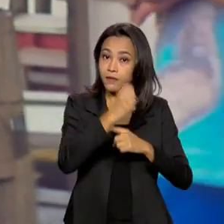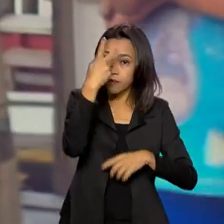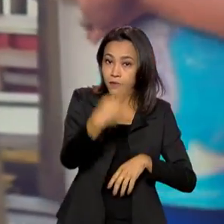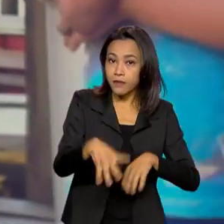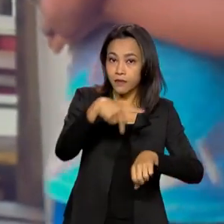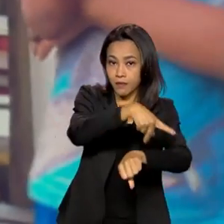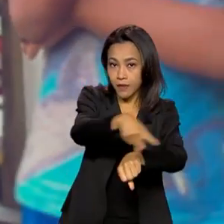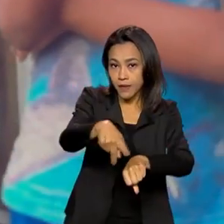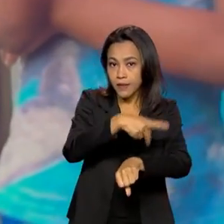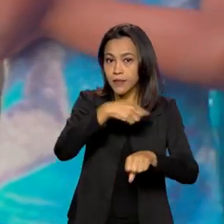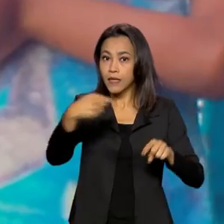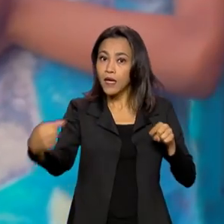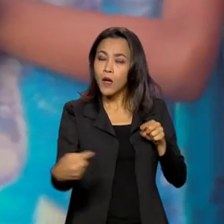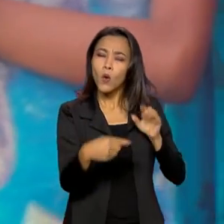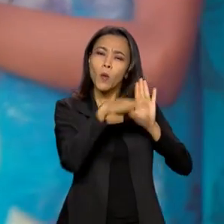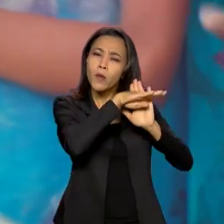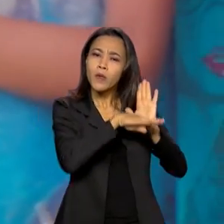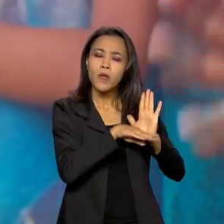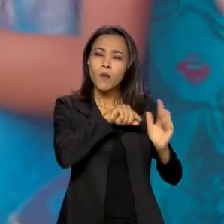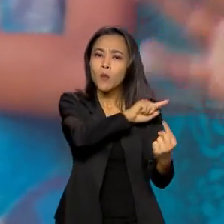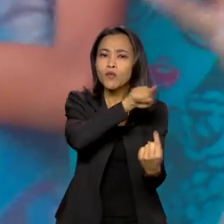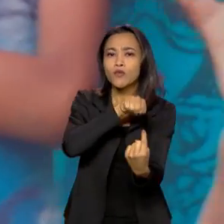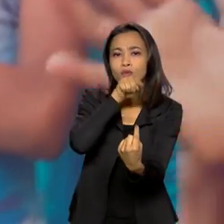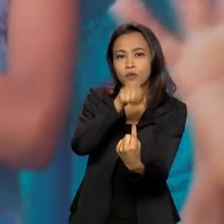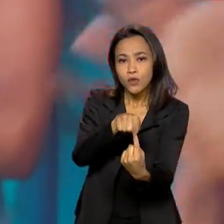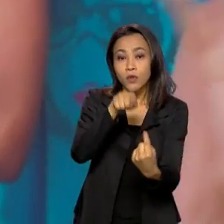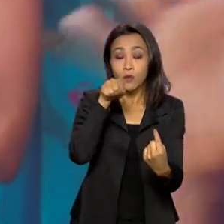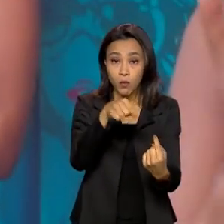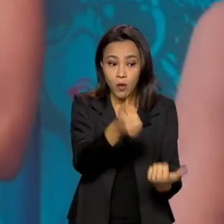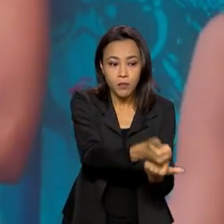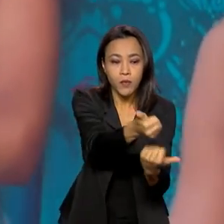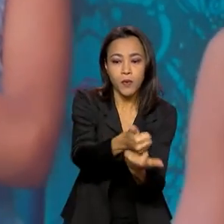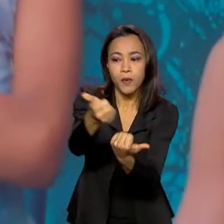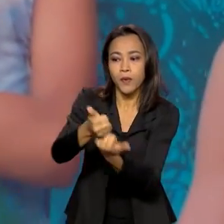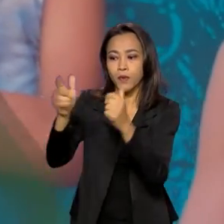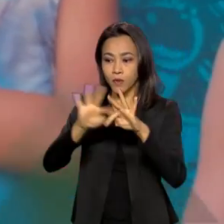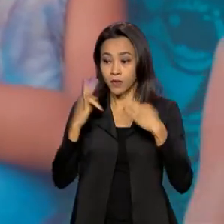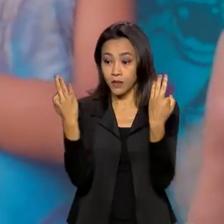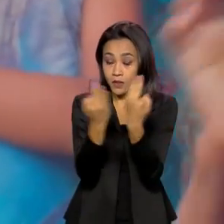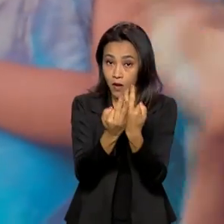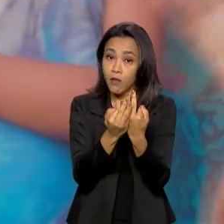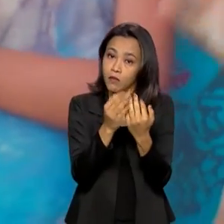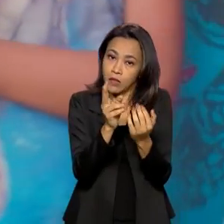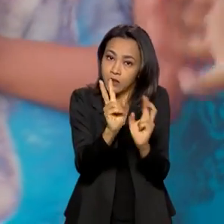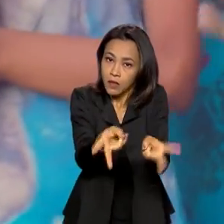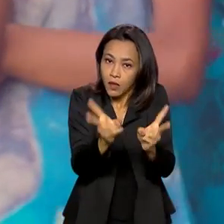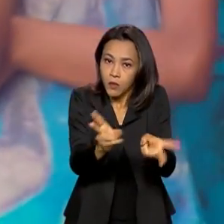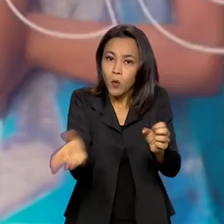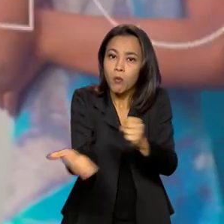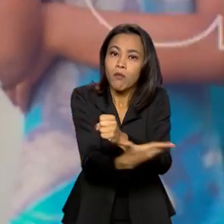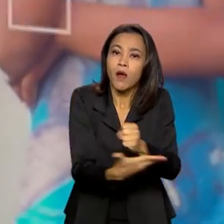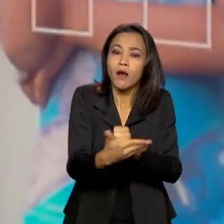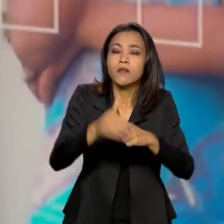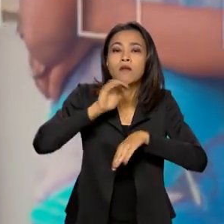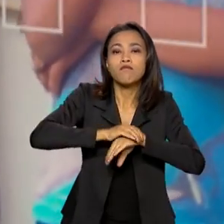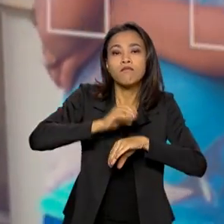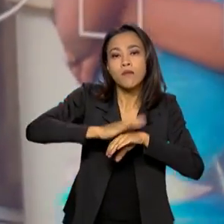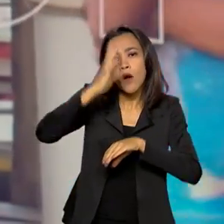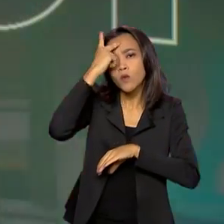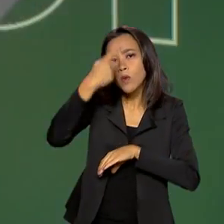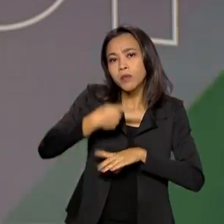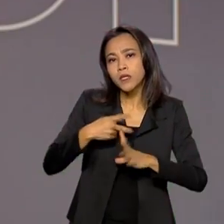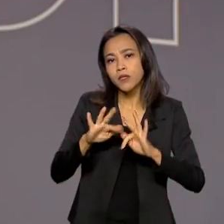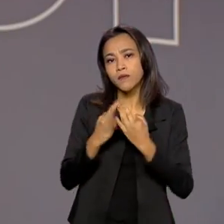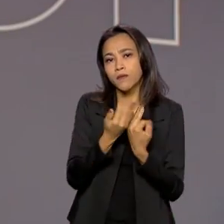né promover uma assistência social açada na autonomia das pessoas então quando fizemos né o auxílio